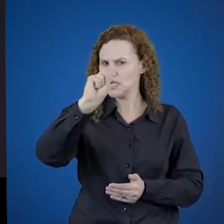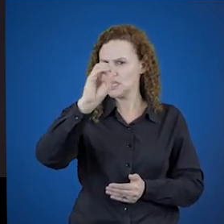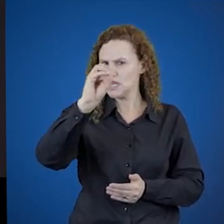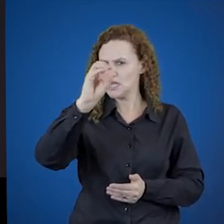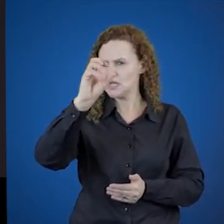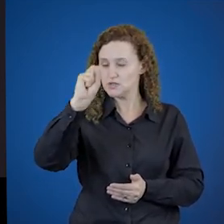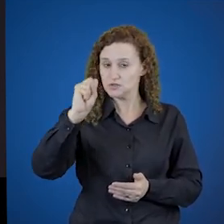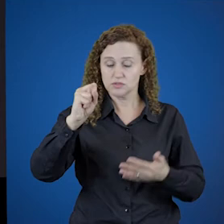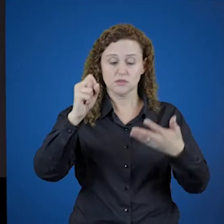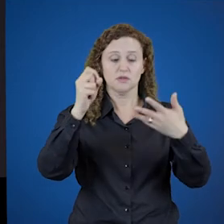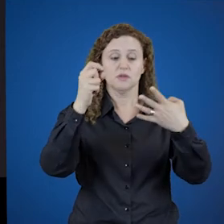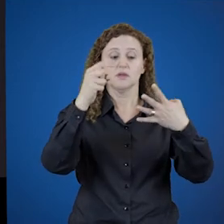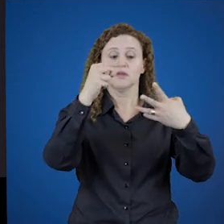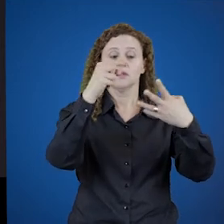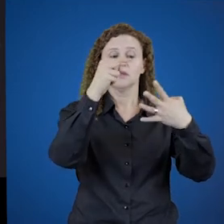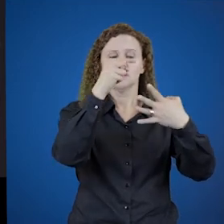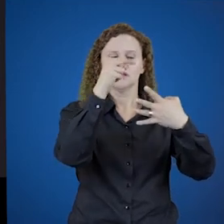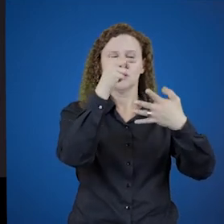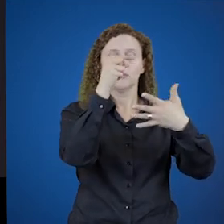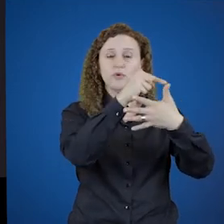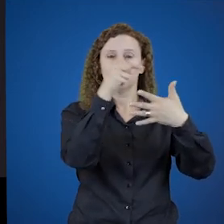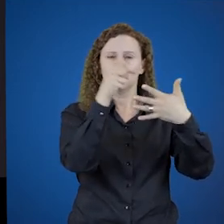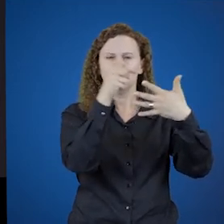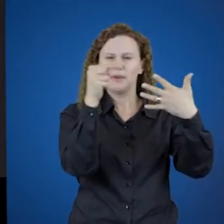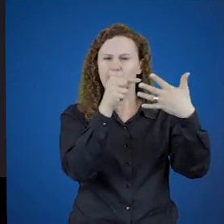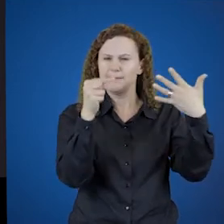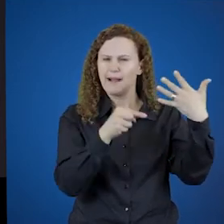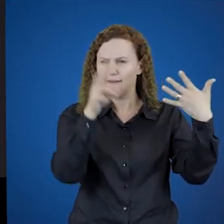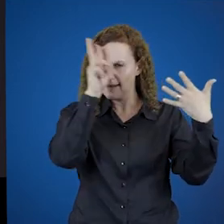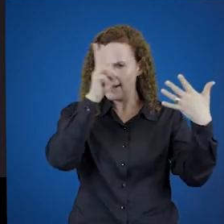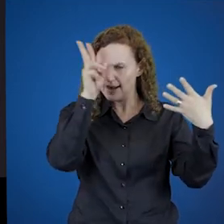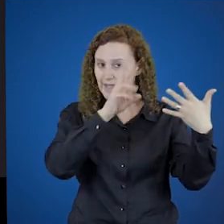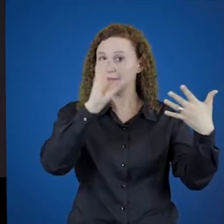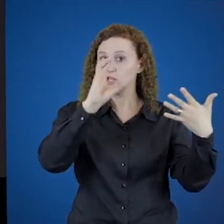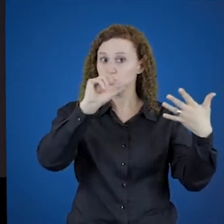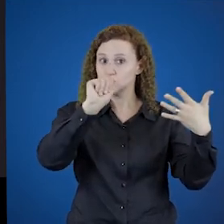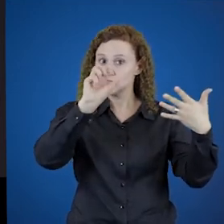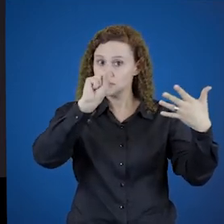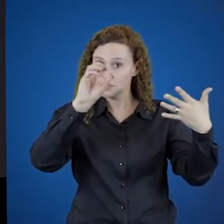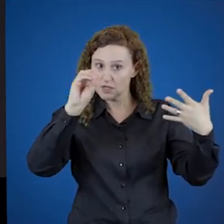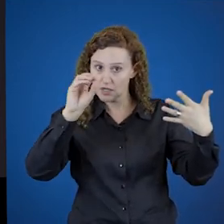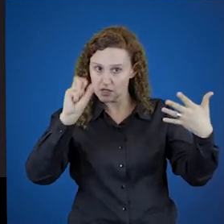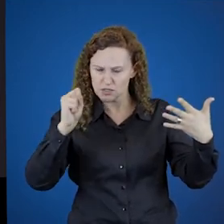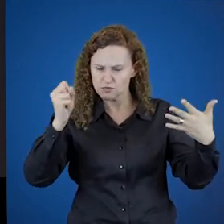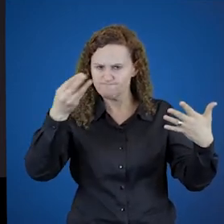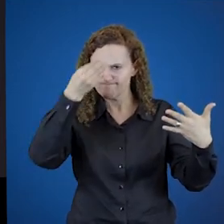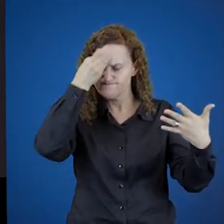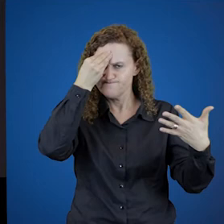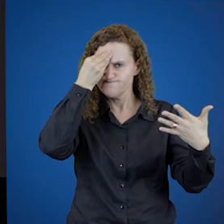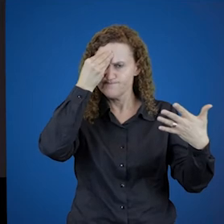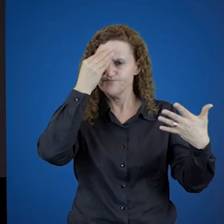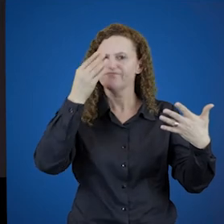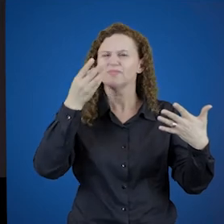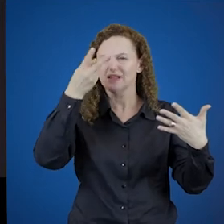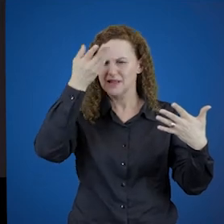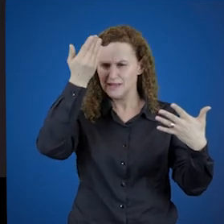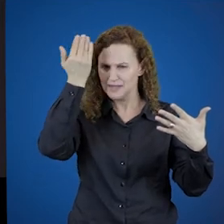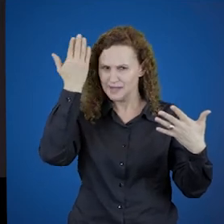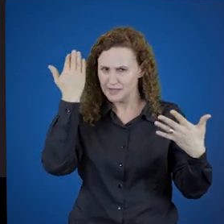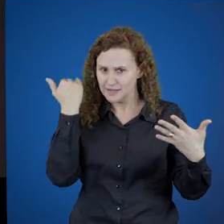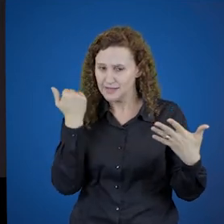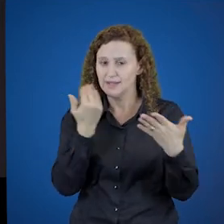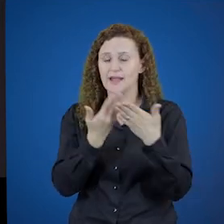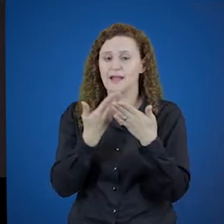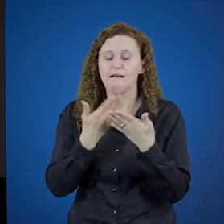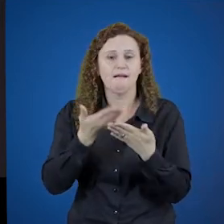que o relativo serve para traduzir a maioria dos adjuntos adverbiais lembro-me de